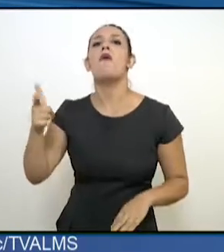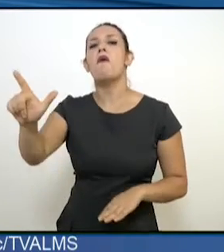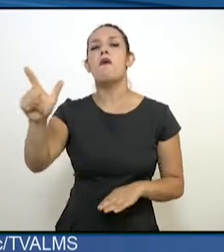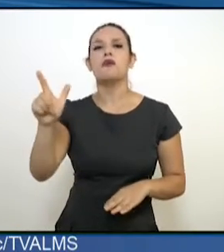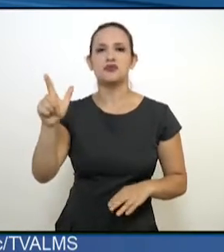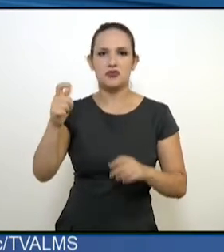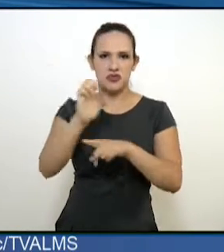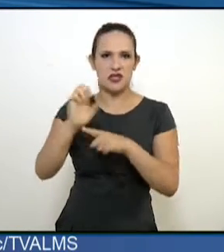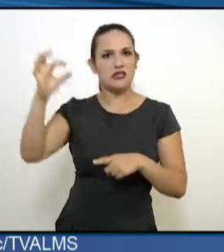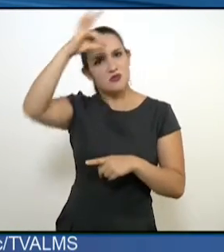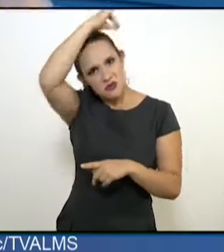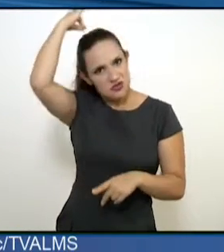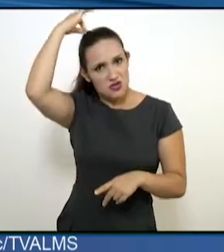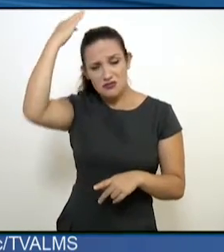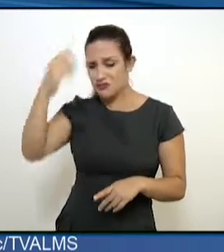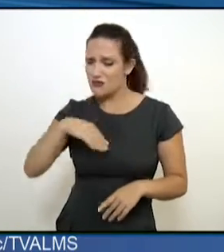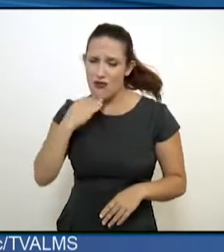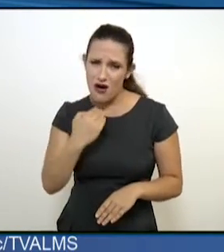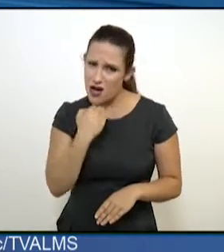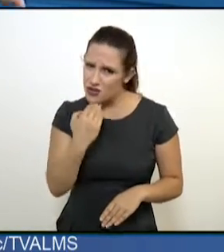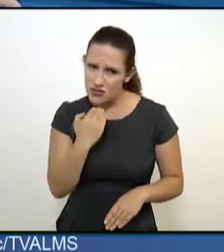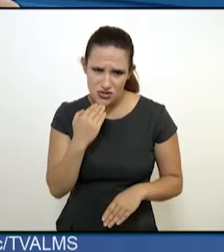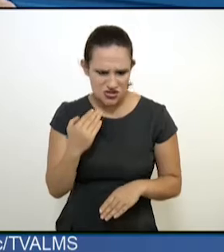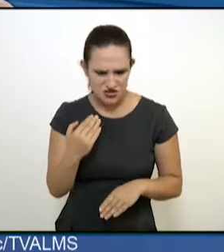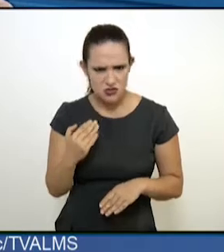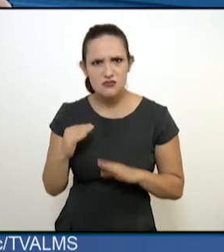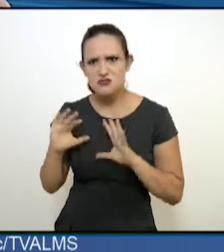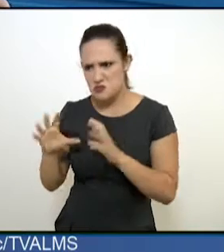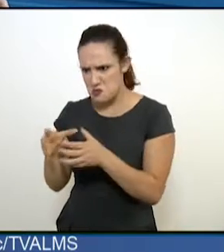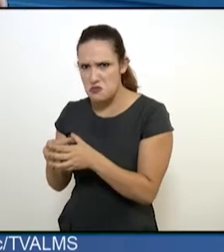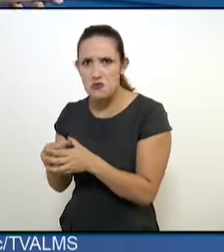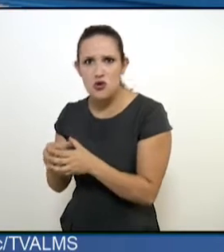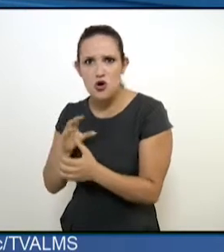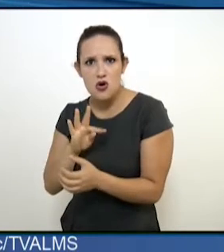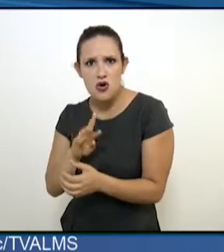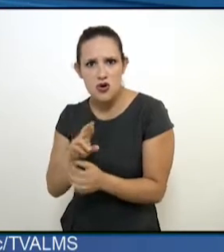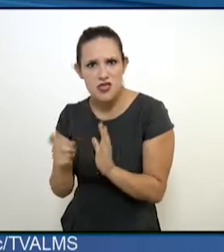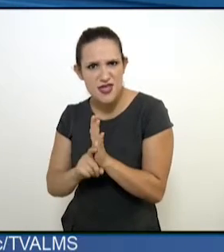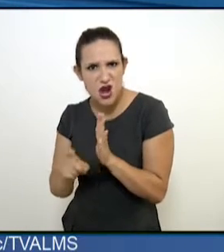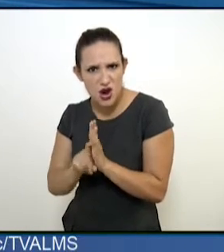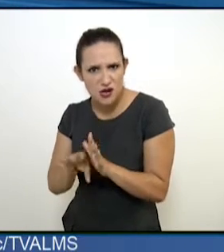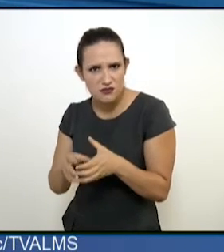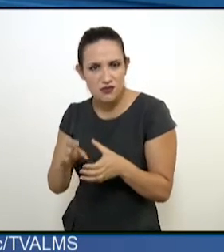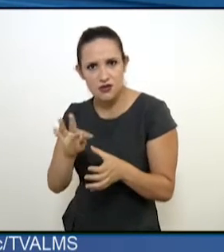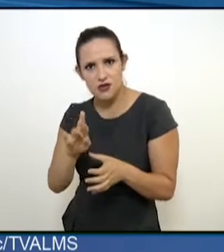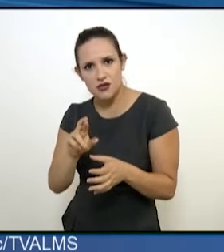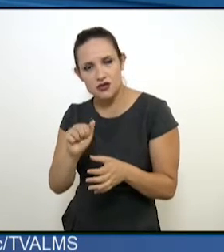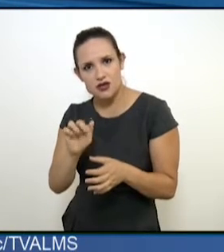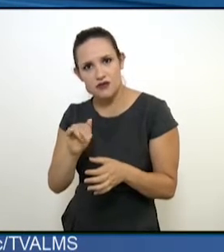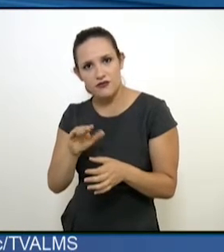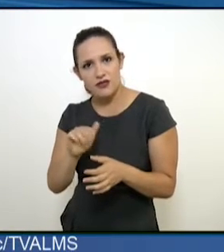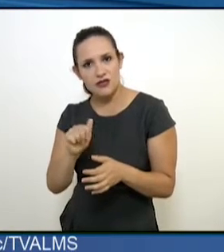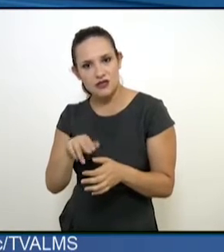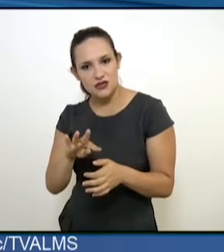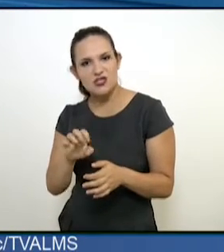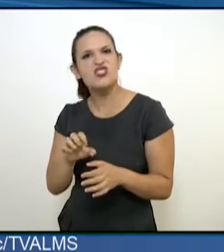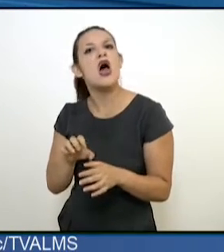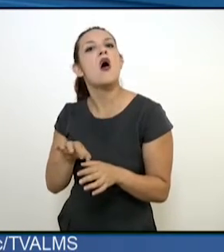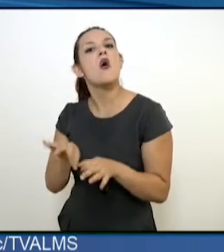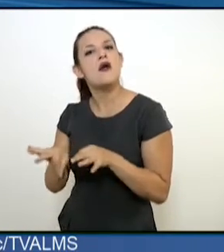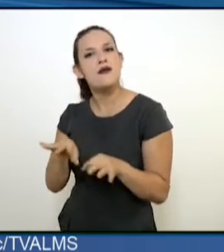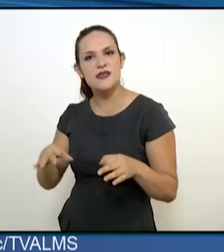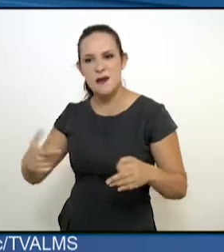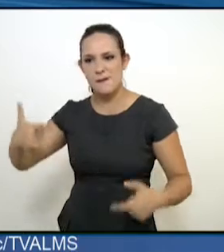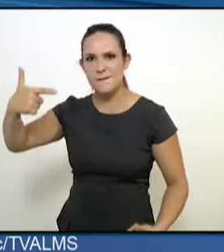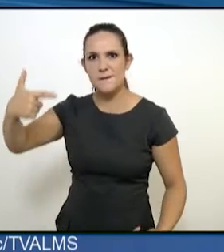informações que nós temos observado. Estão se organizando para enfrentar o Exército Brasileiro e as forças do